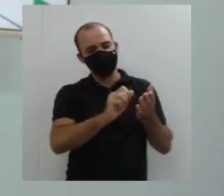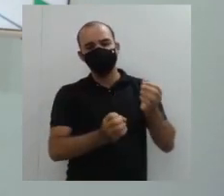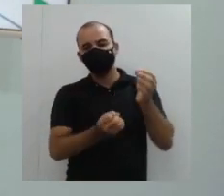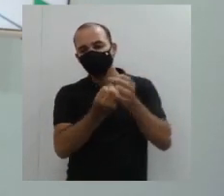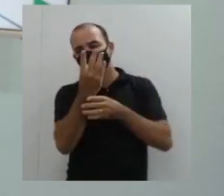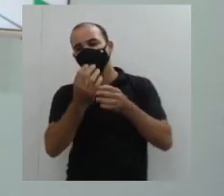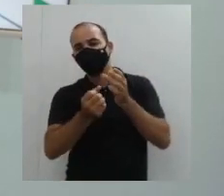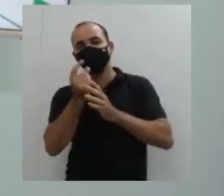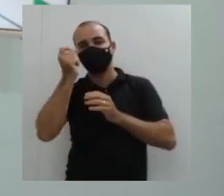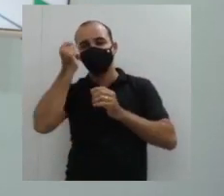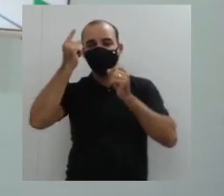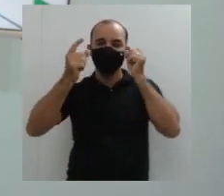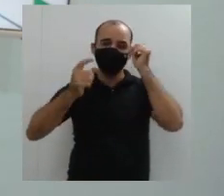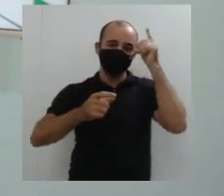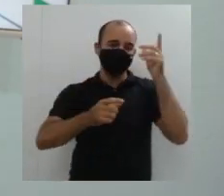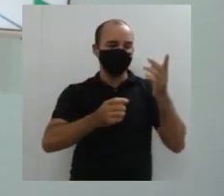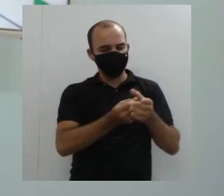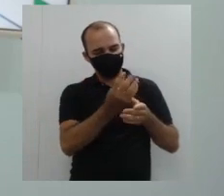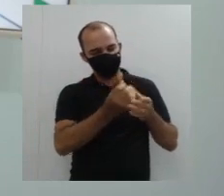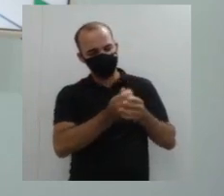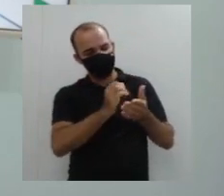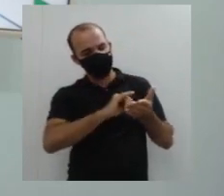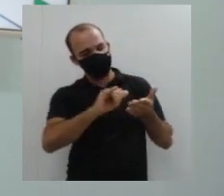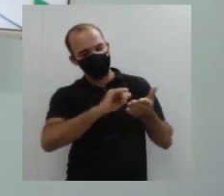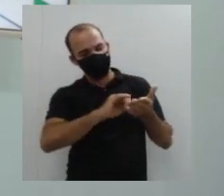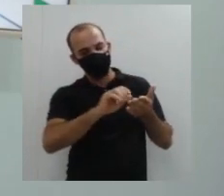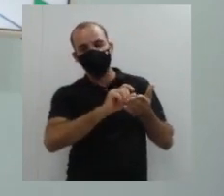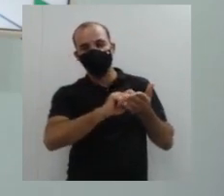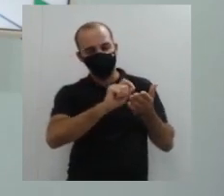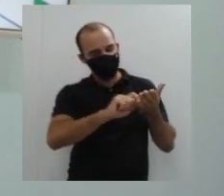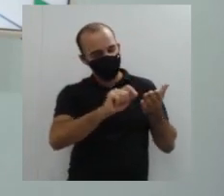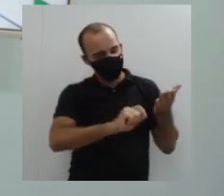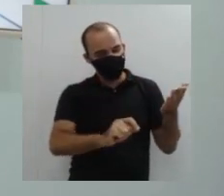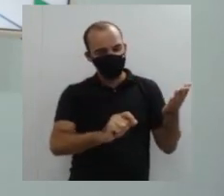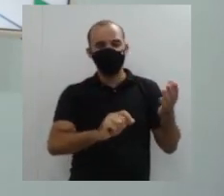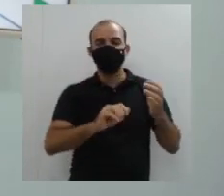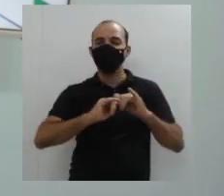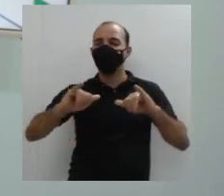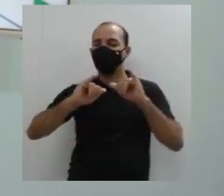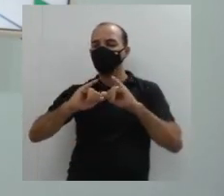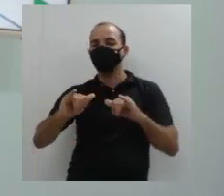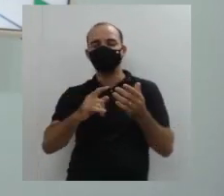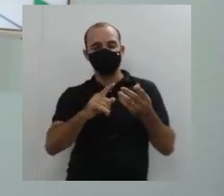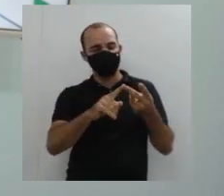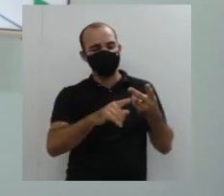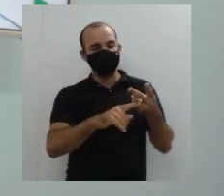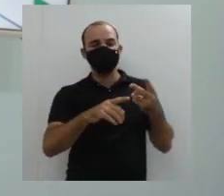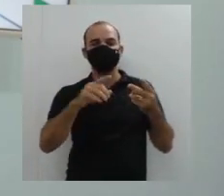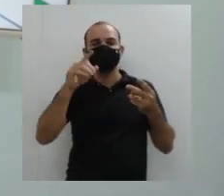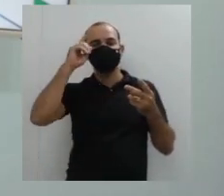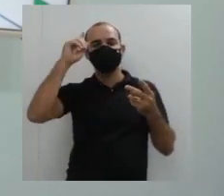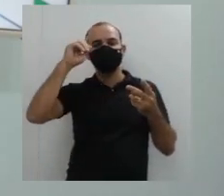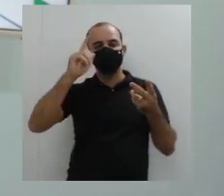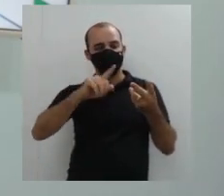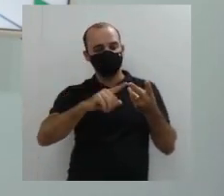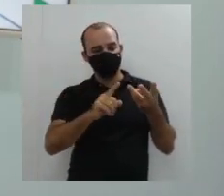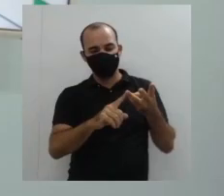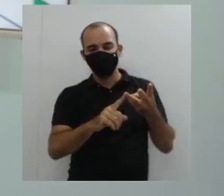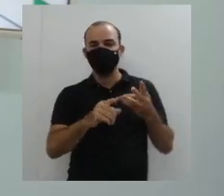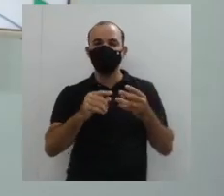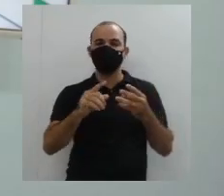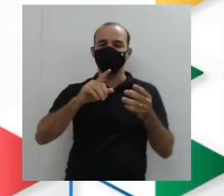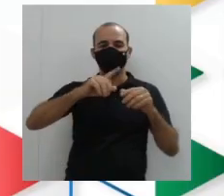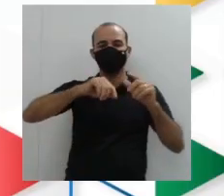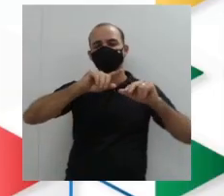informações do dia a dia da escola, curiosidades. informações. Olhando para a